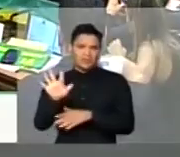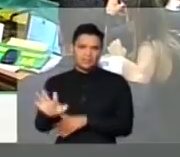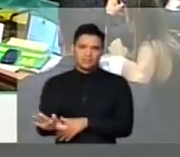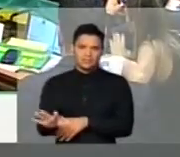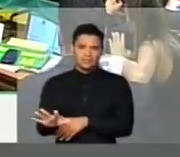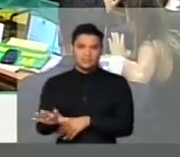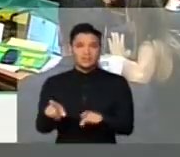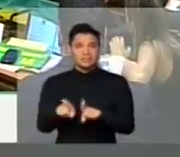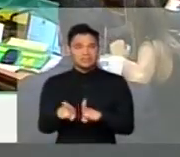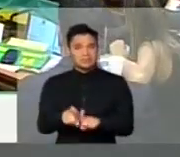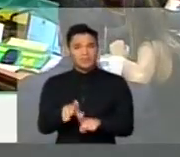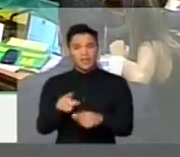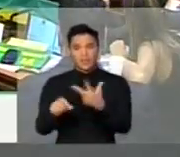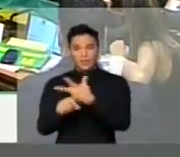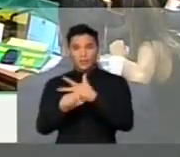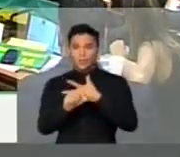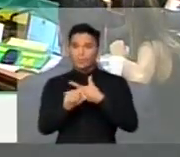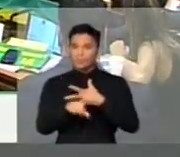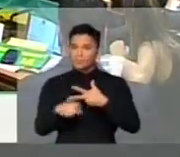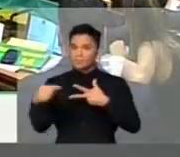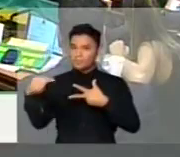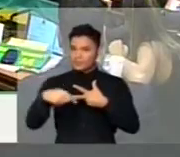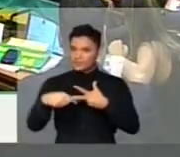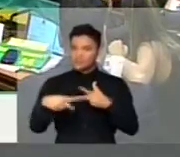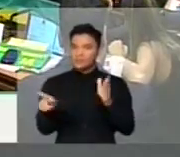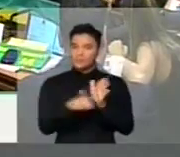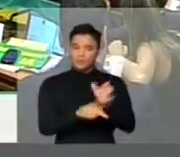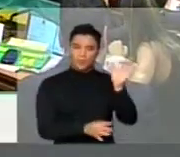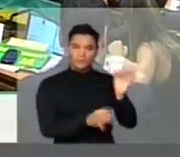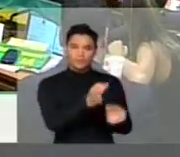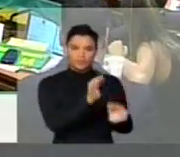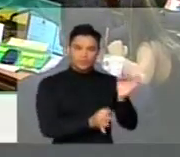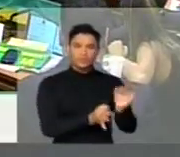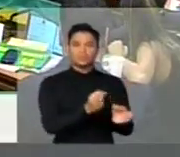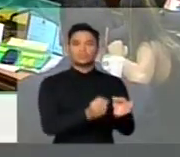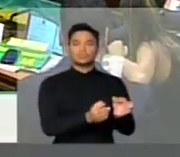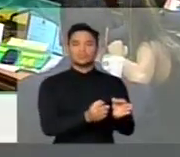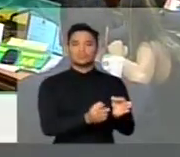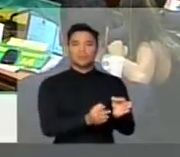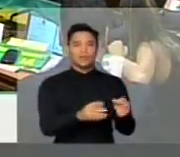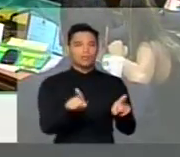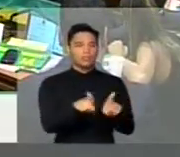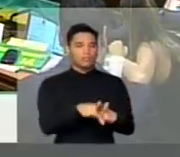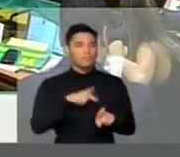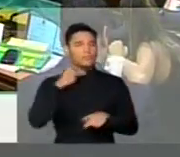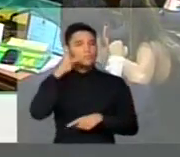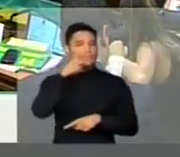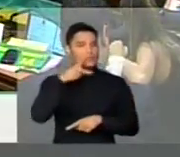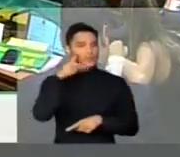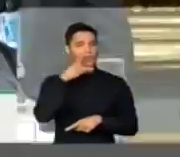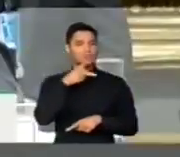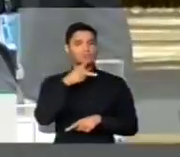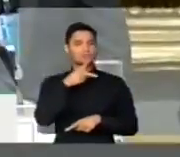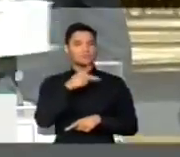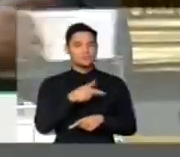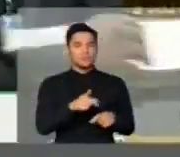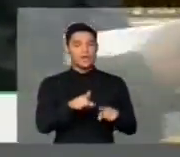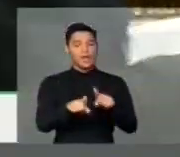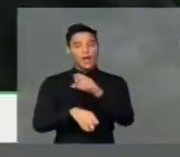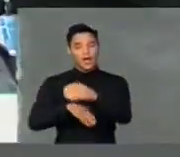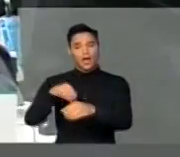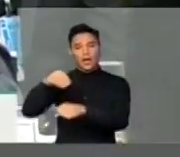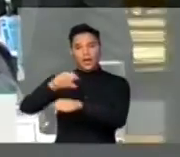o impeachment é um processo de natureza jurídico-política. O fato de a Constituição